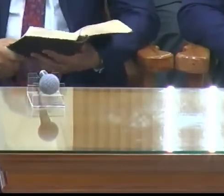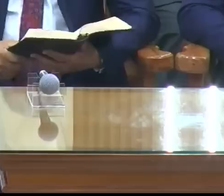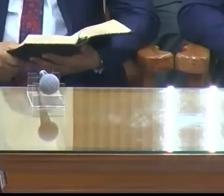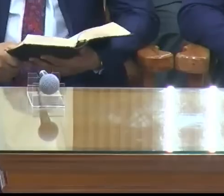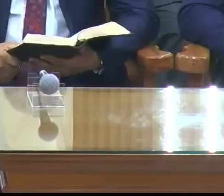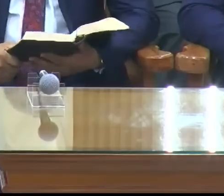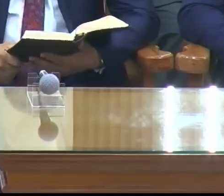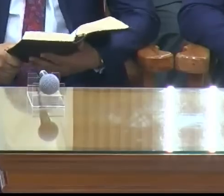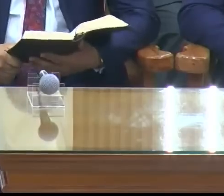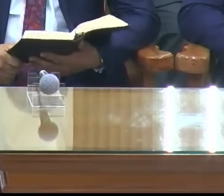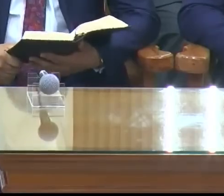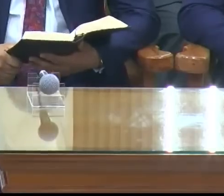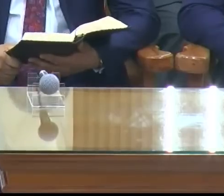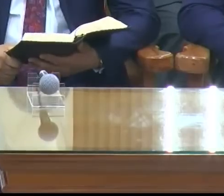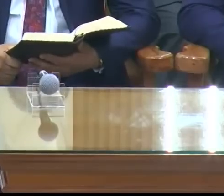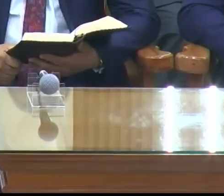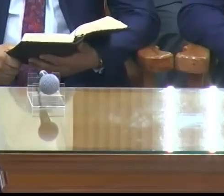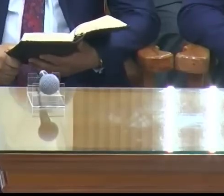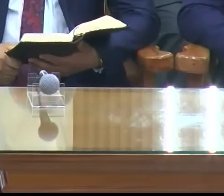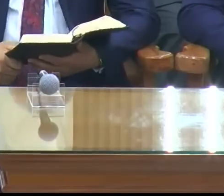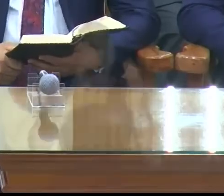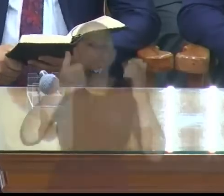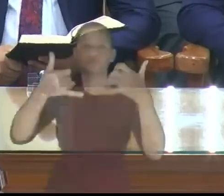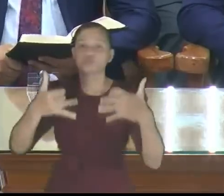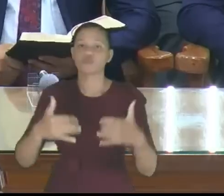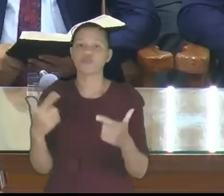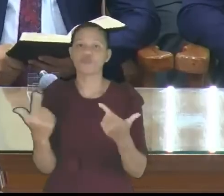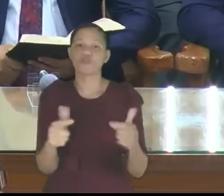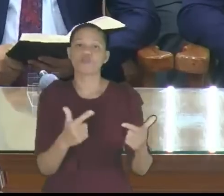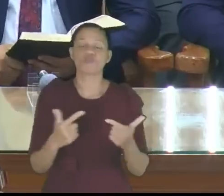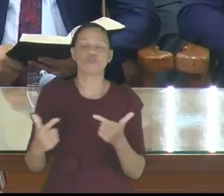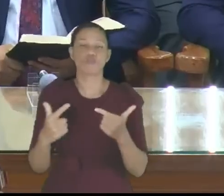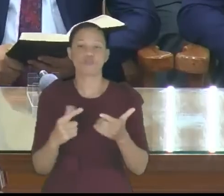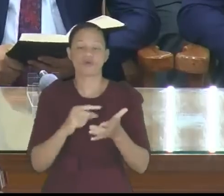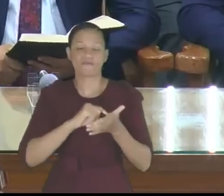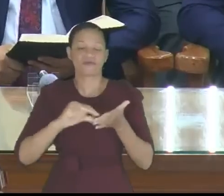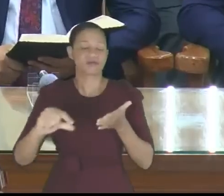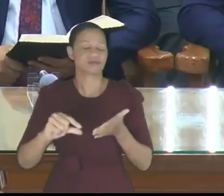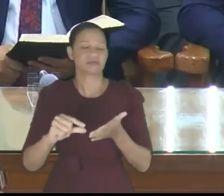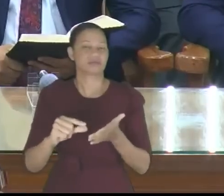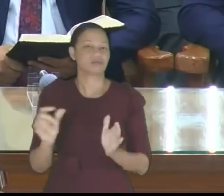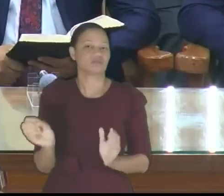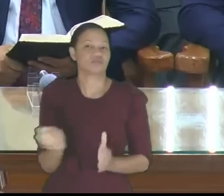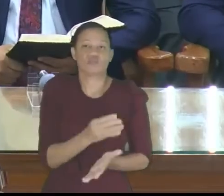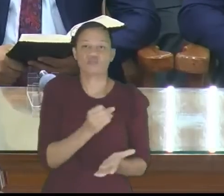não havia nenhum versículo do Novo Testamento. Tudo era Antiga Aliança.